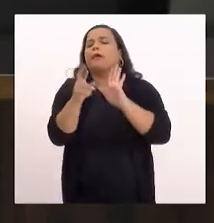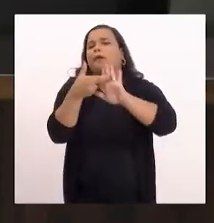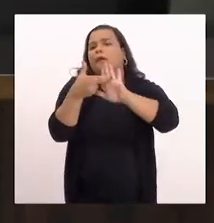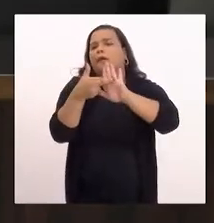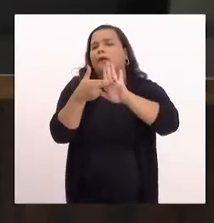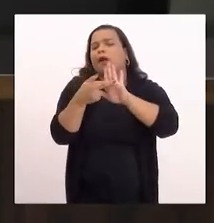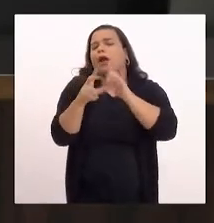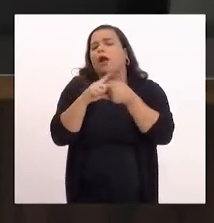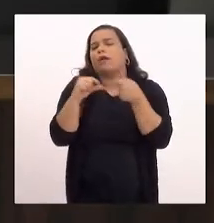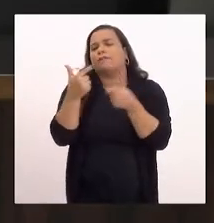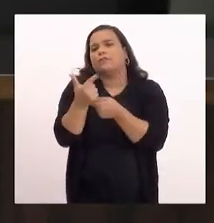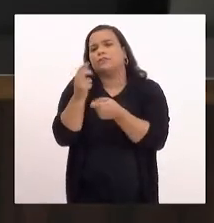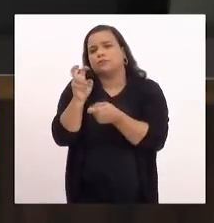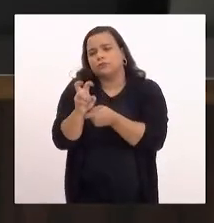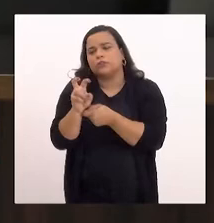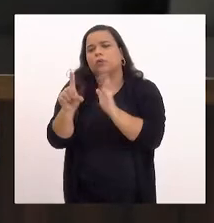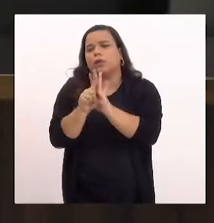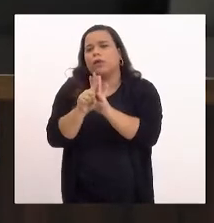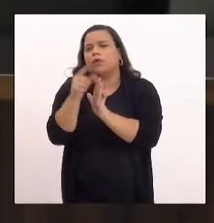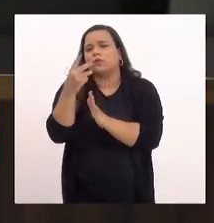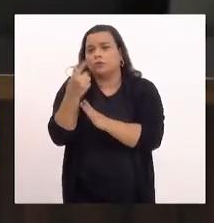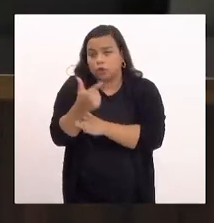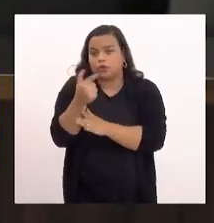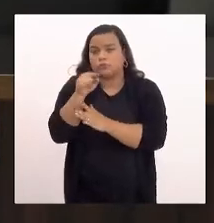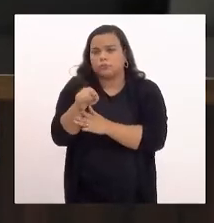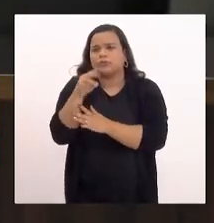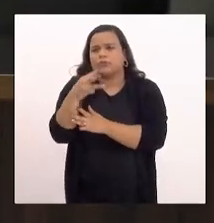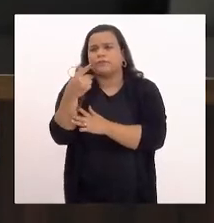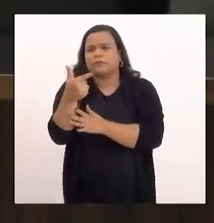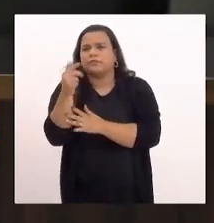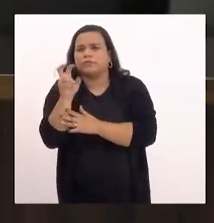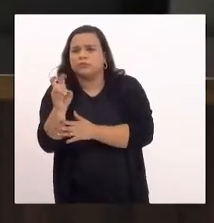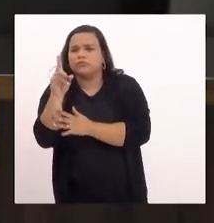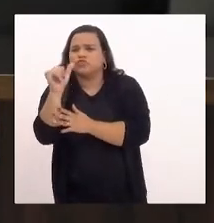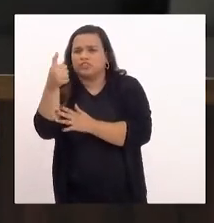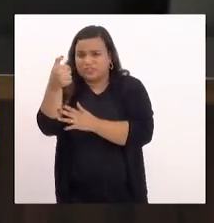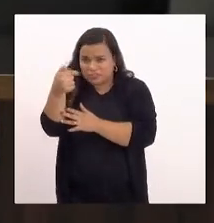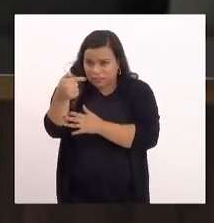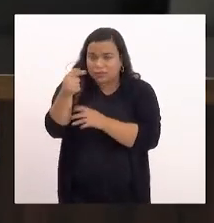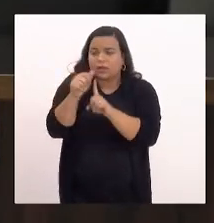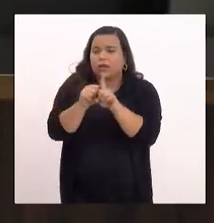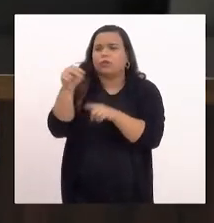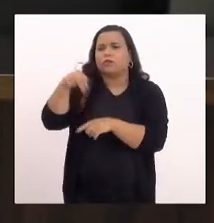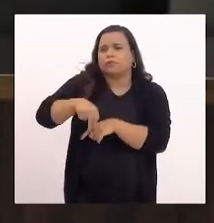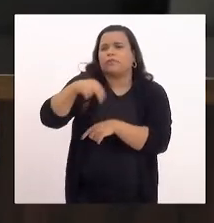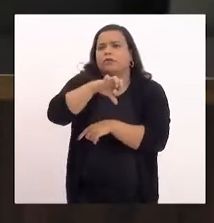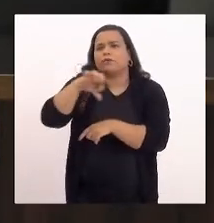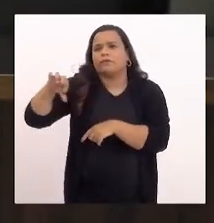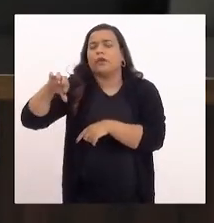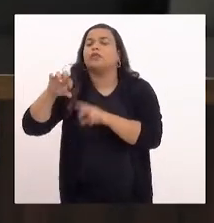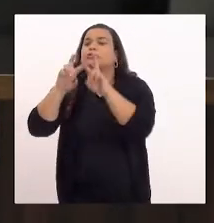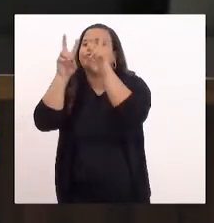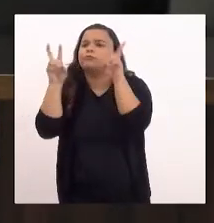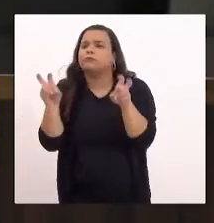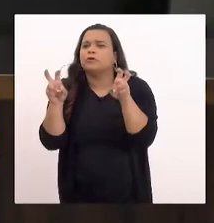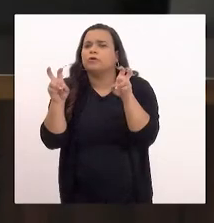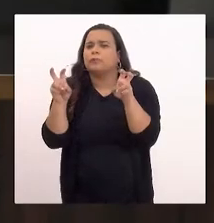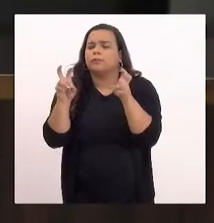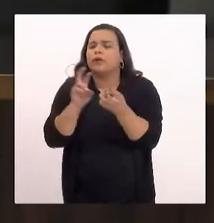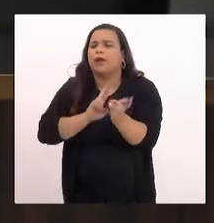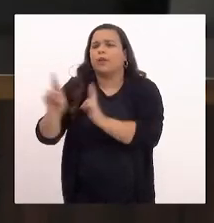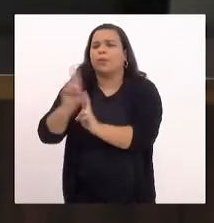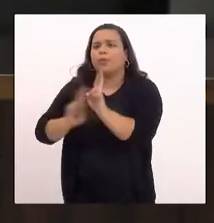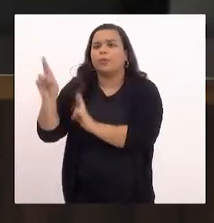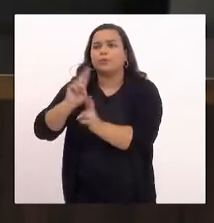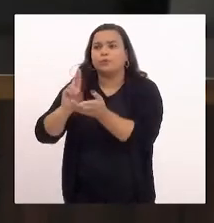.325, de 17 de dezembro de 99, que dispõe sobre a destinação de recursos do Fundo Estadual de Conservação